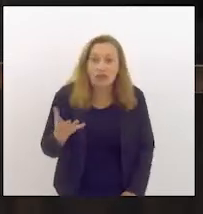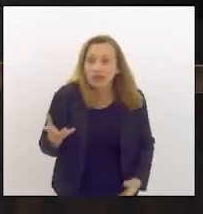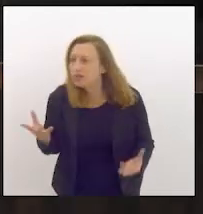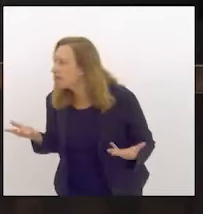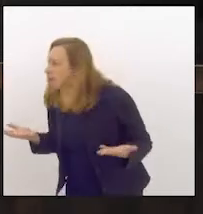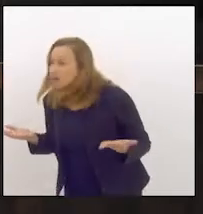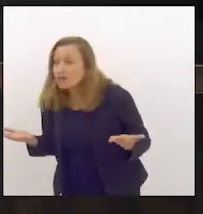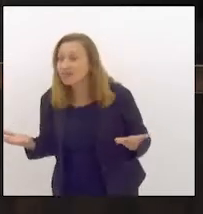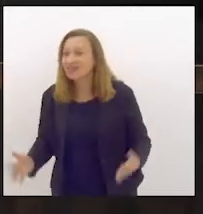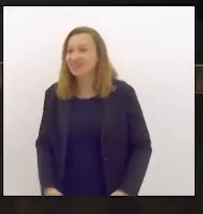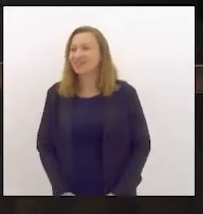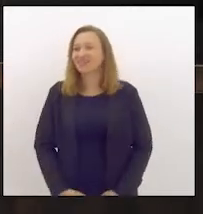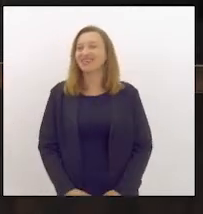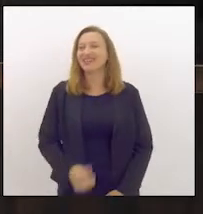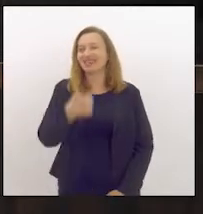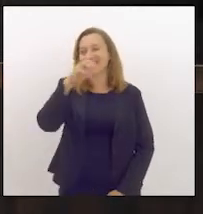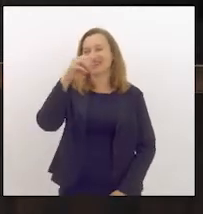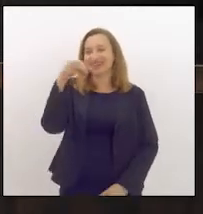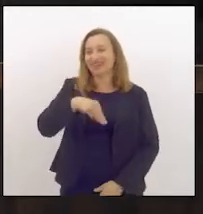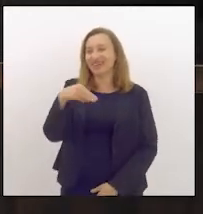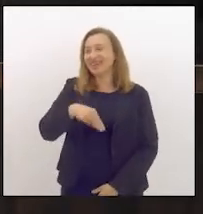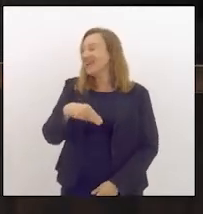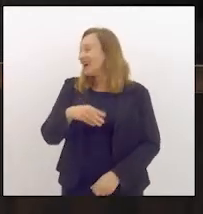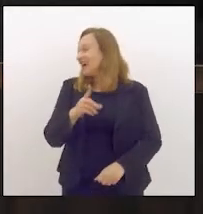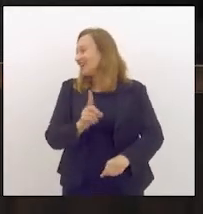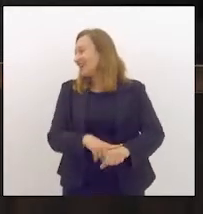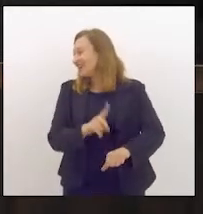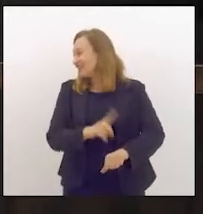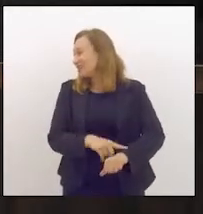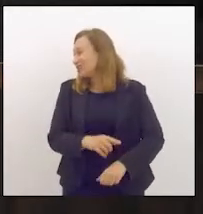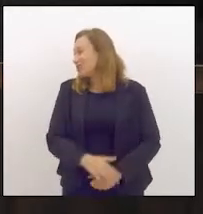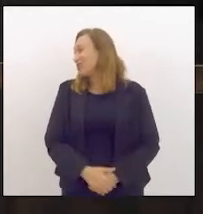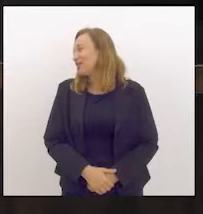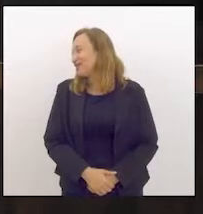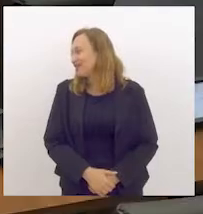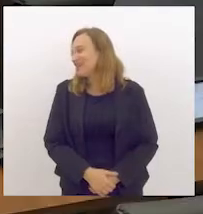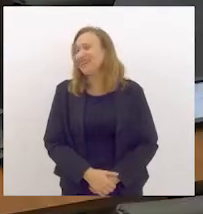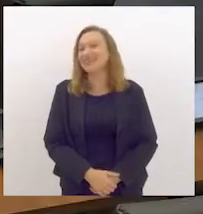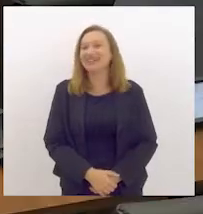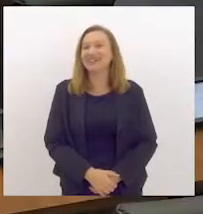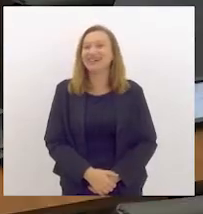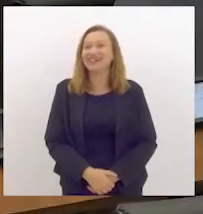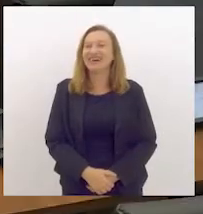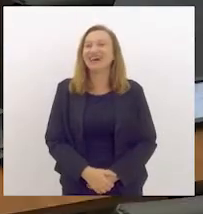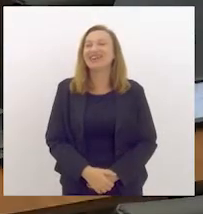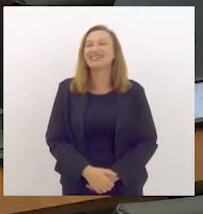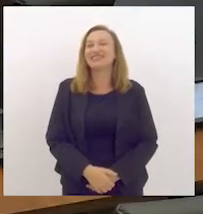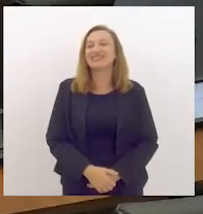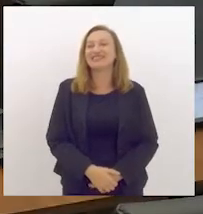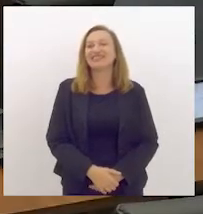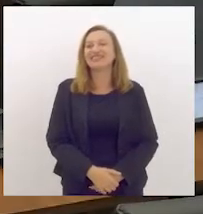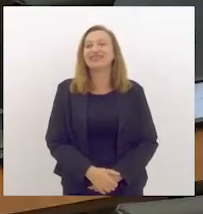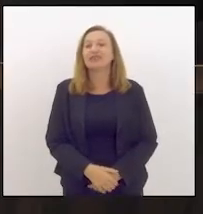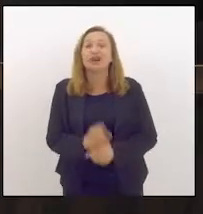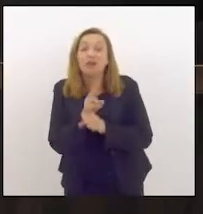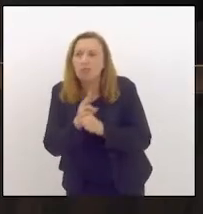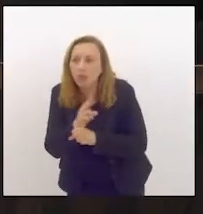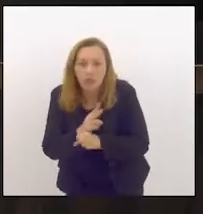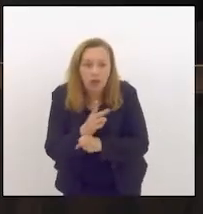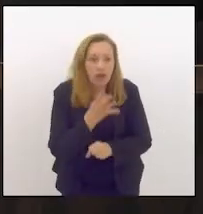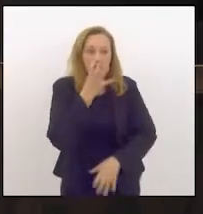a vossa excelência dispõe de dez minutos o tempo regimental eu tava procurando do Doutor Luiz Paulo